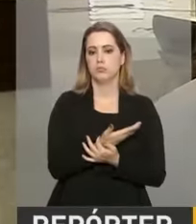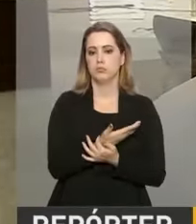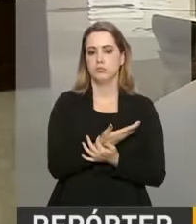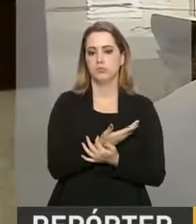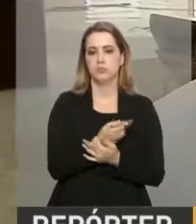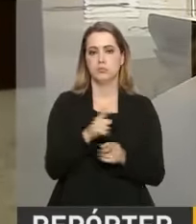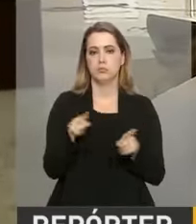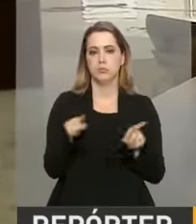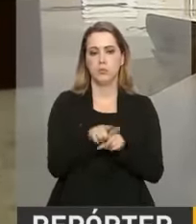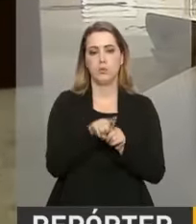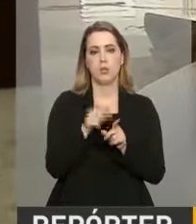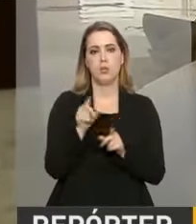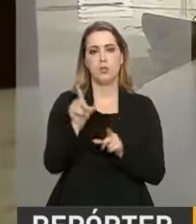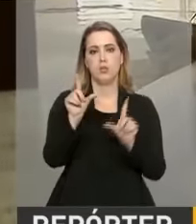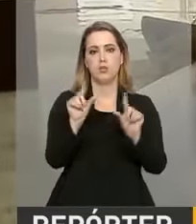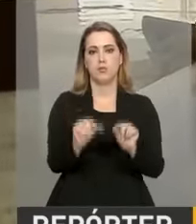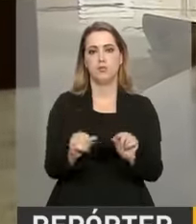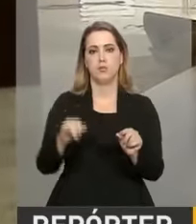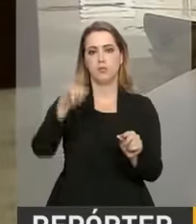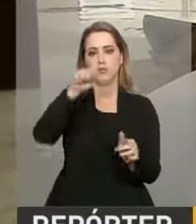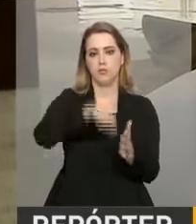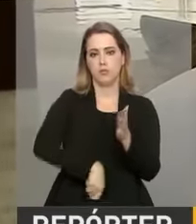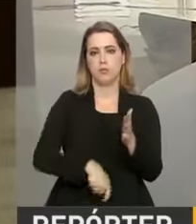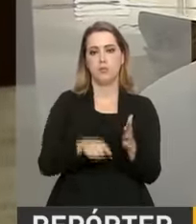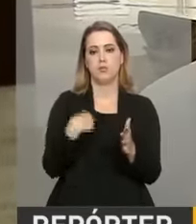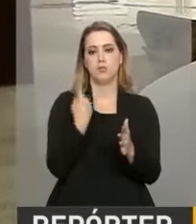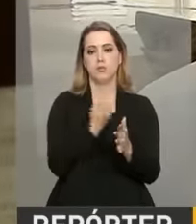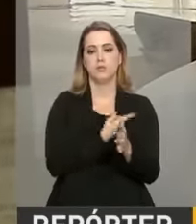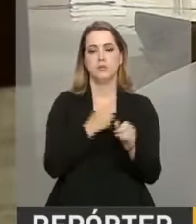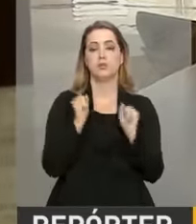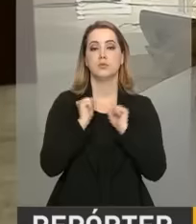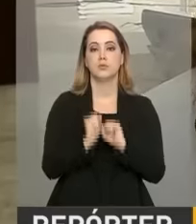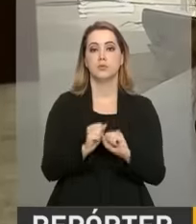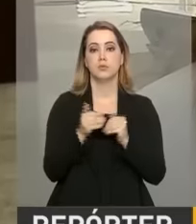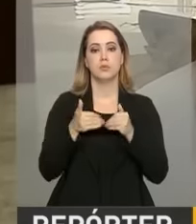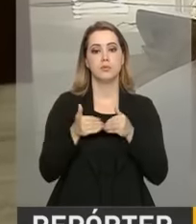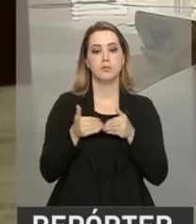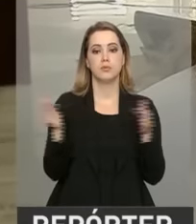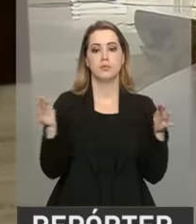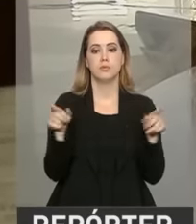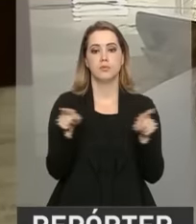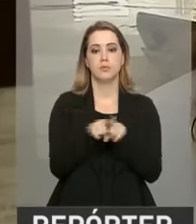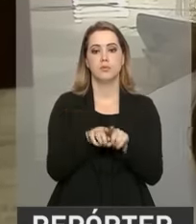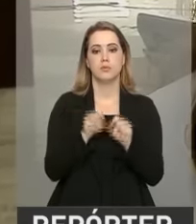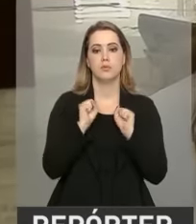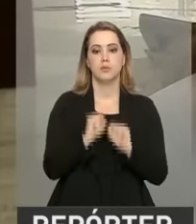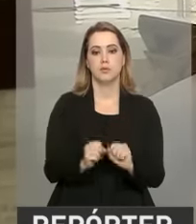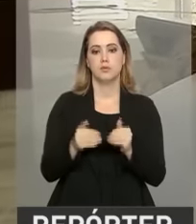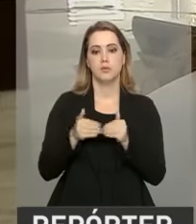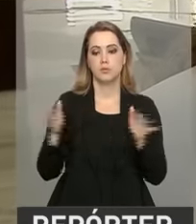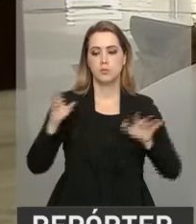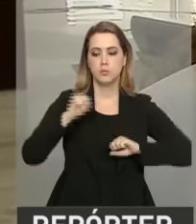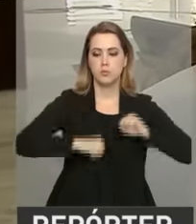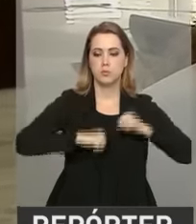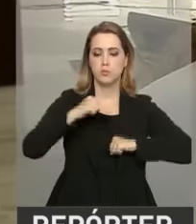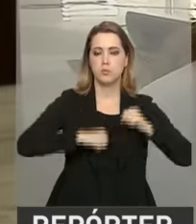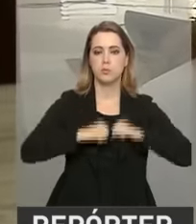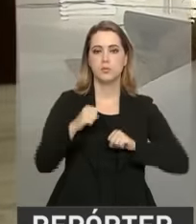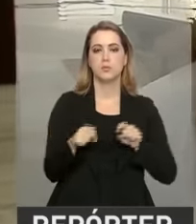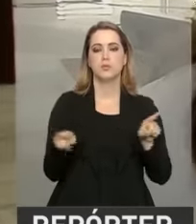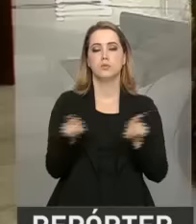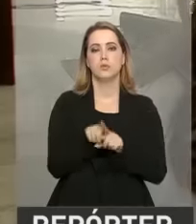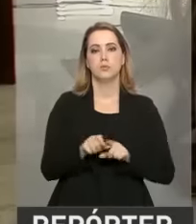taxa tributária, nós poderemos agora expandir, poderemos aumentar a produção, poderemos